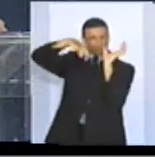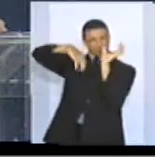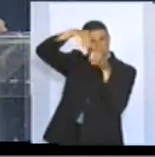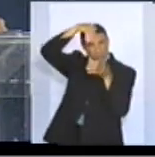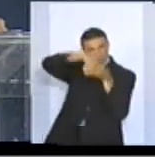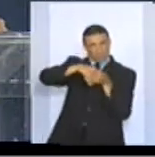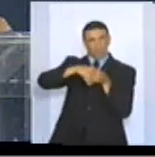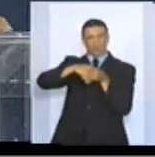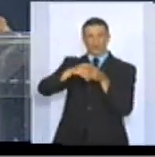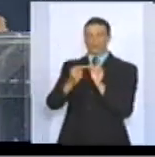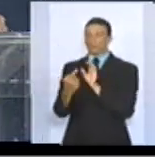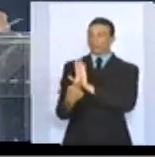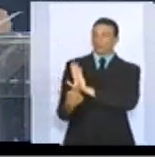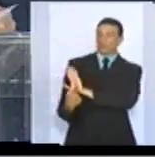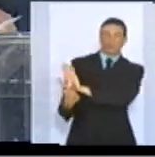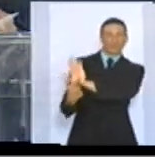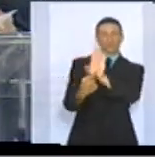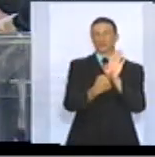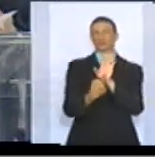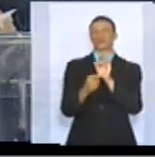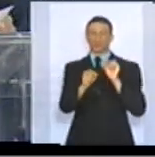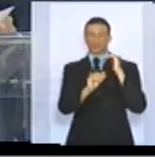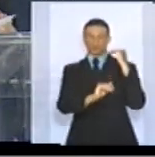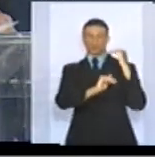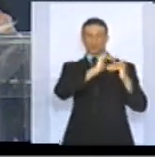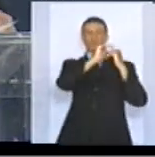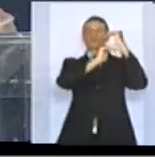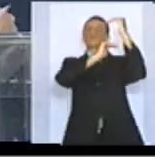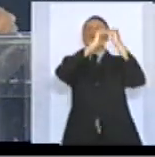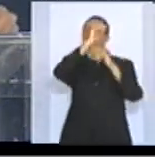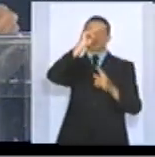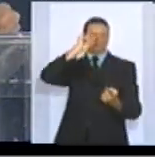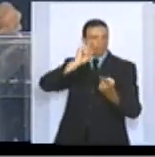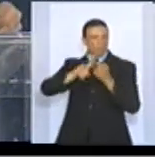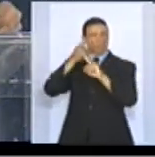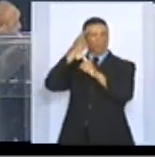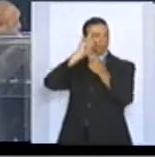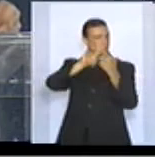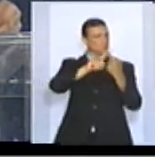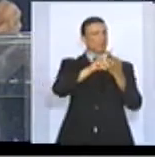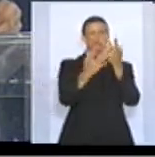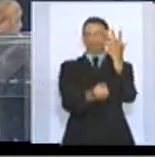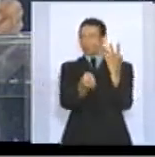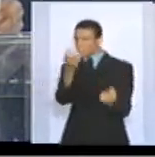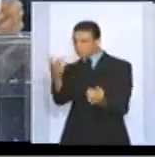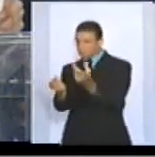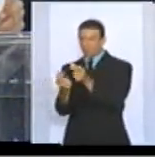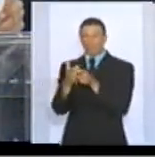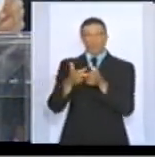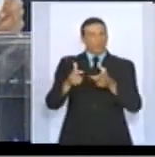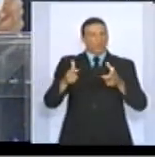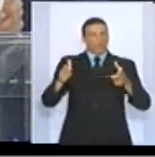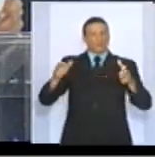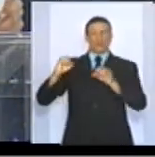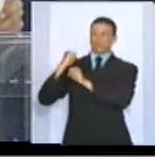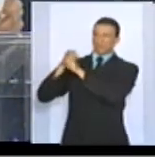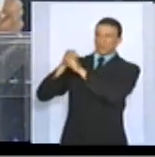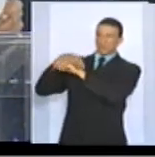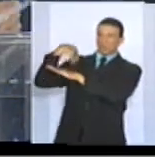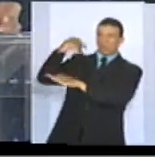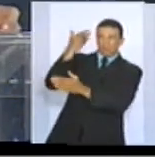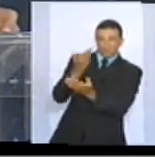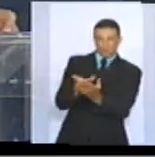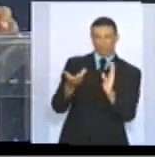indicador deste alto grau de consenso atingido durante o processo de tramitação no